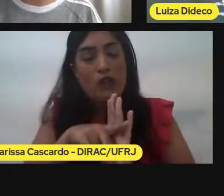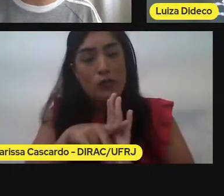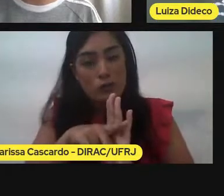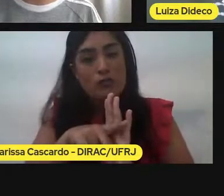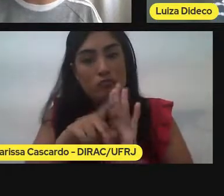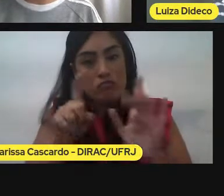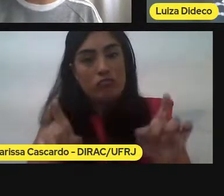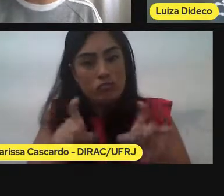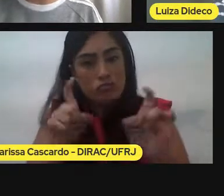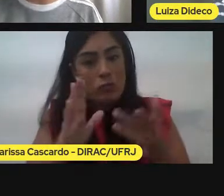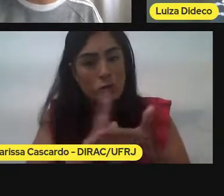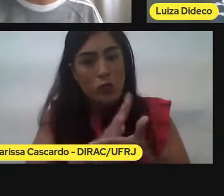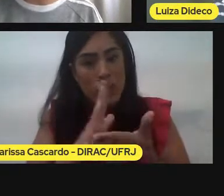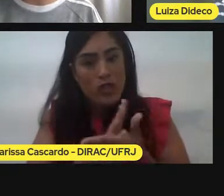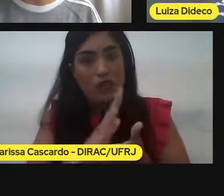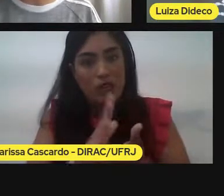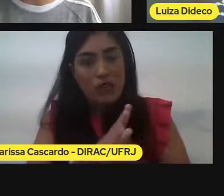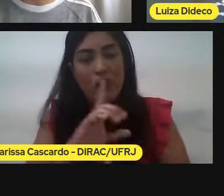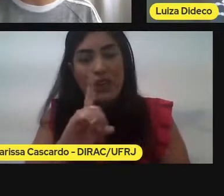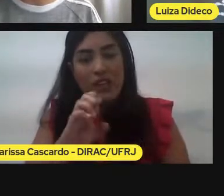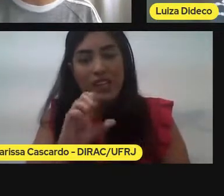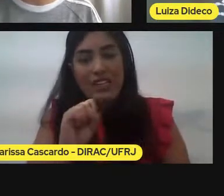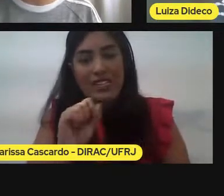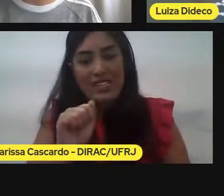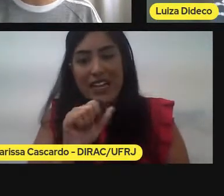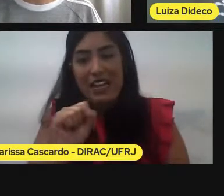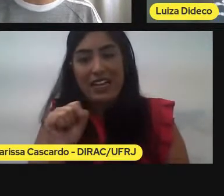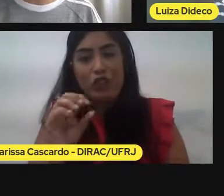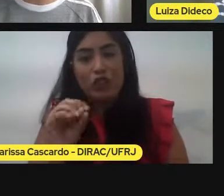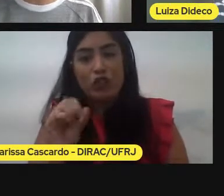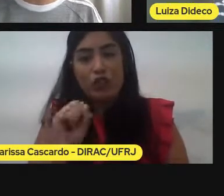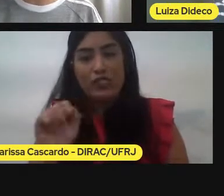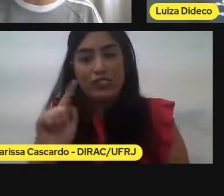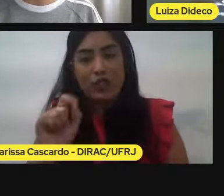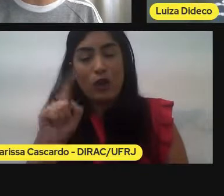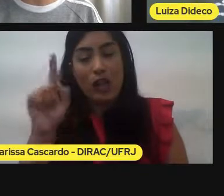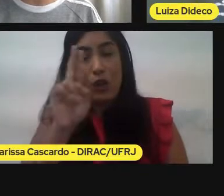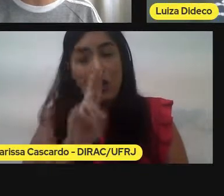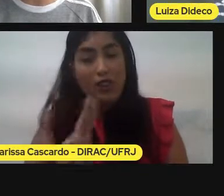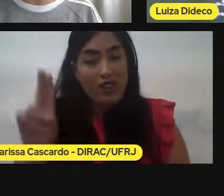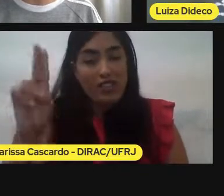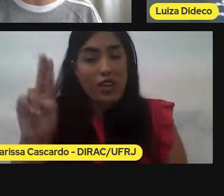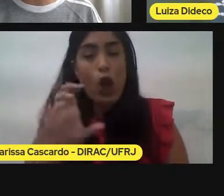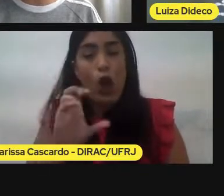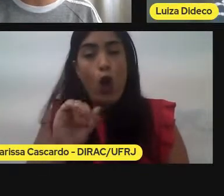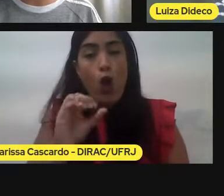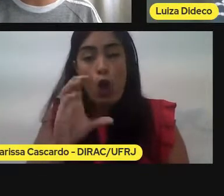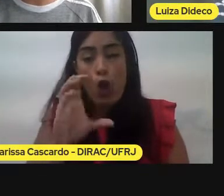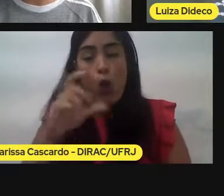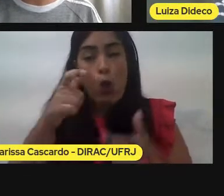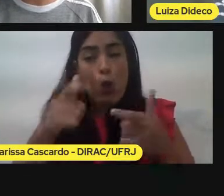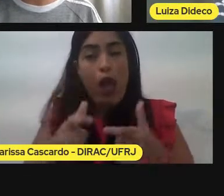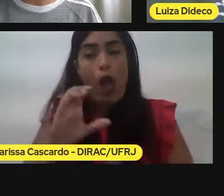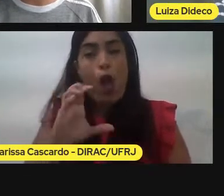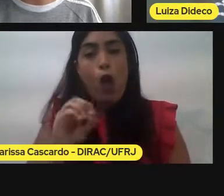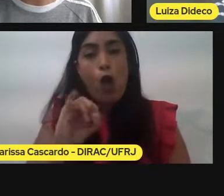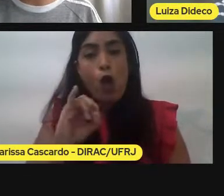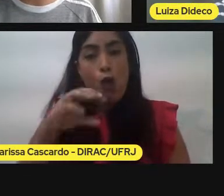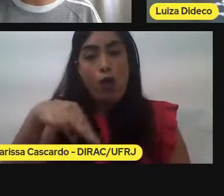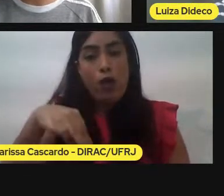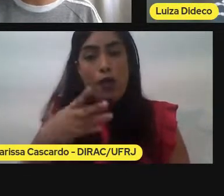Desassossego, né, organizado pela Universidade de Coimbra, pelo Departamento de Materialidade